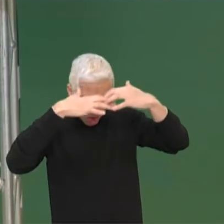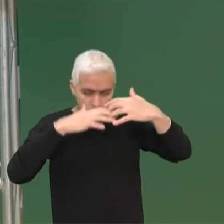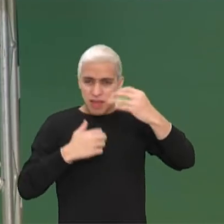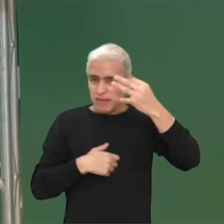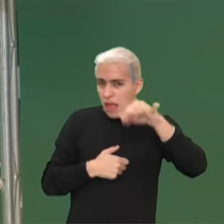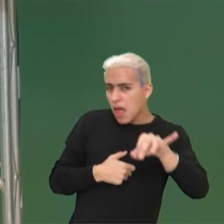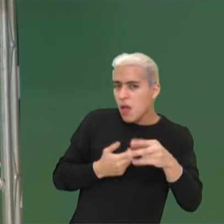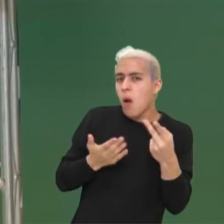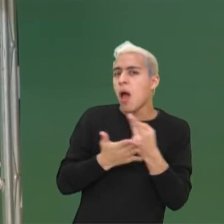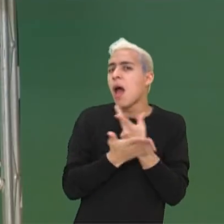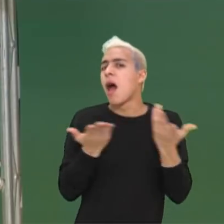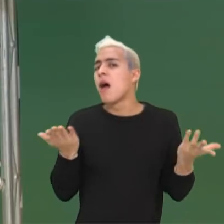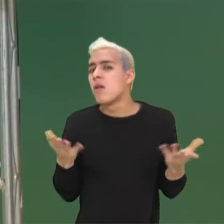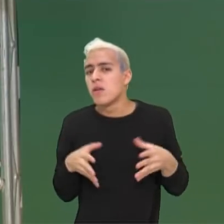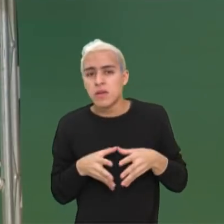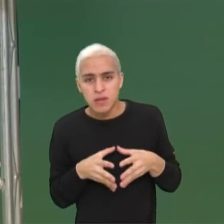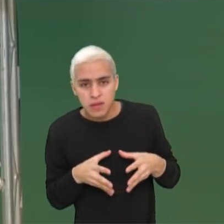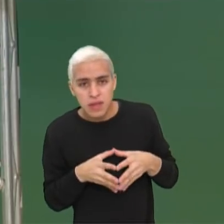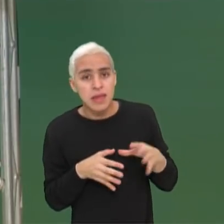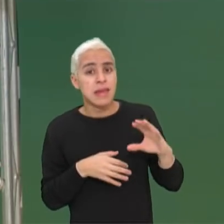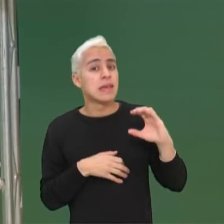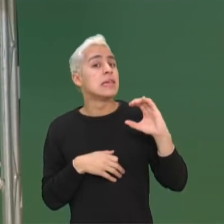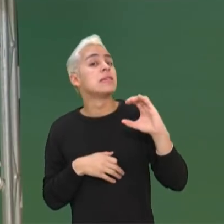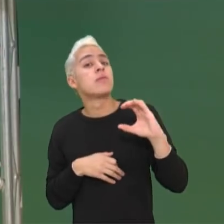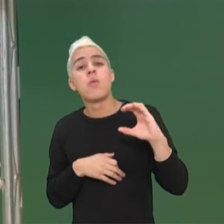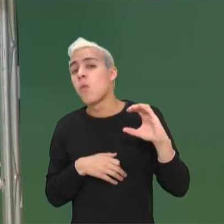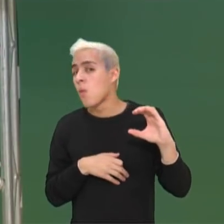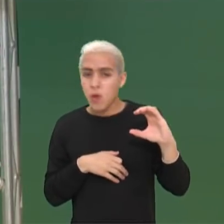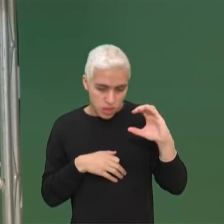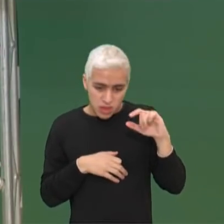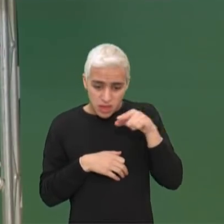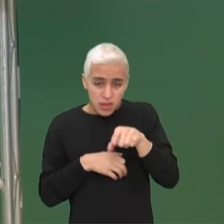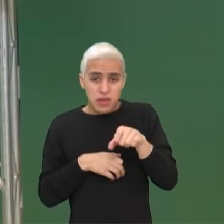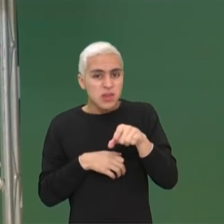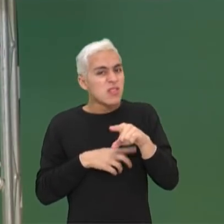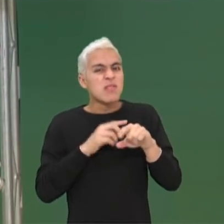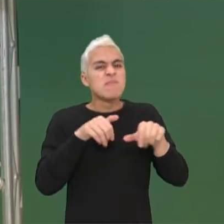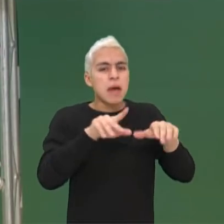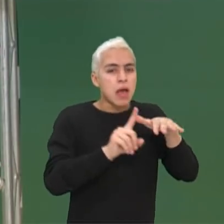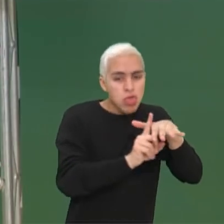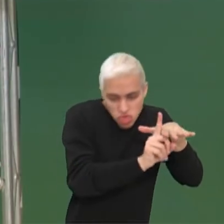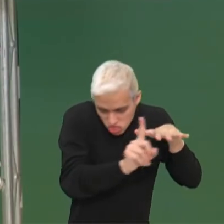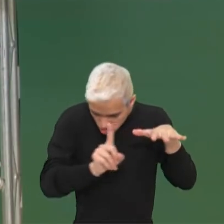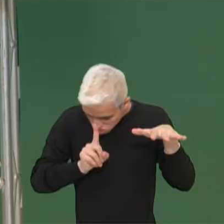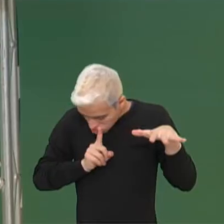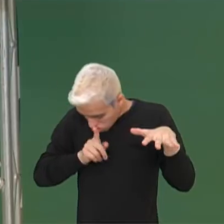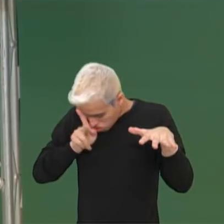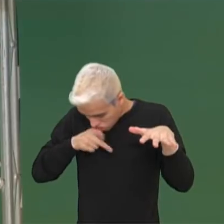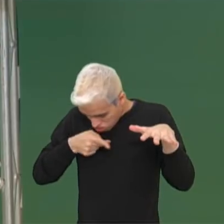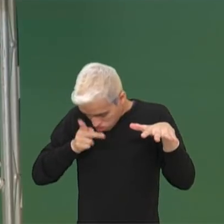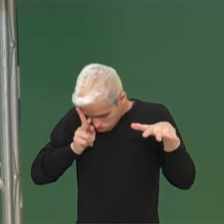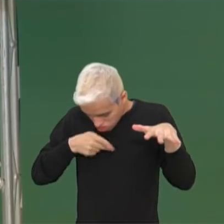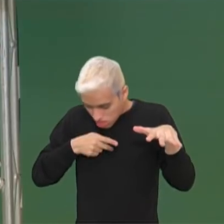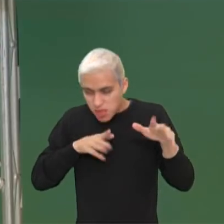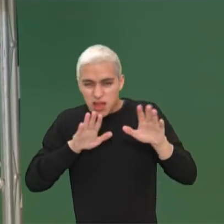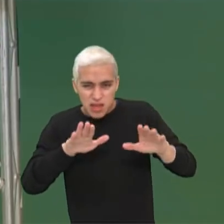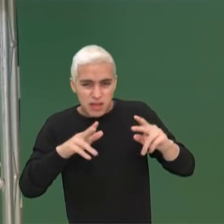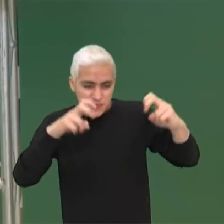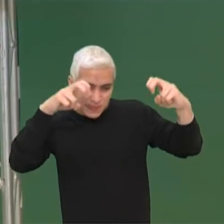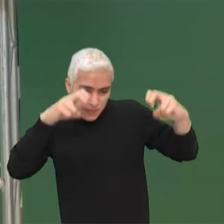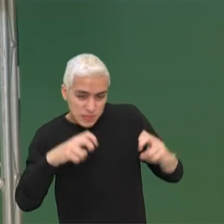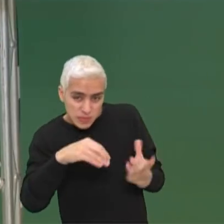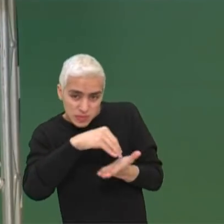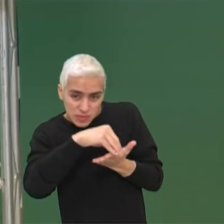estimula o raciocínio, os jogos? Alternativa C, aumentam o isolamento social? Então, quando eu participo de um jogo de tabuleiro, eu estou